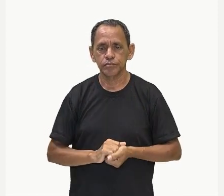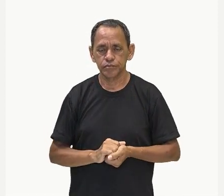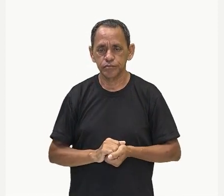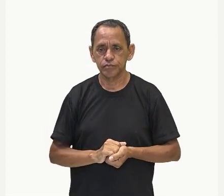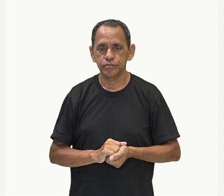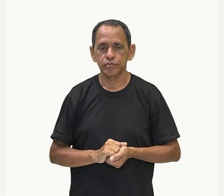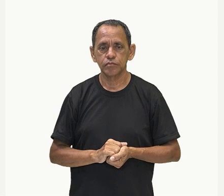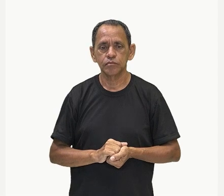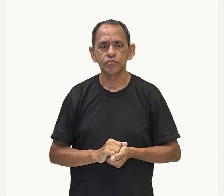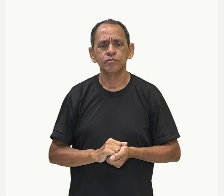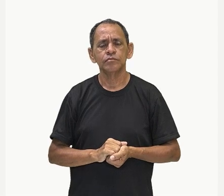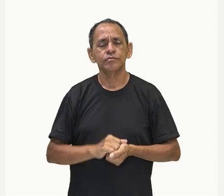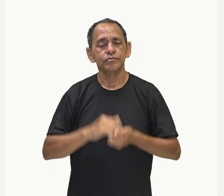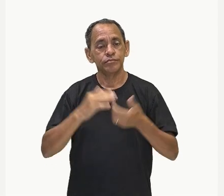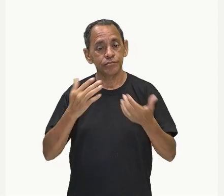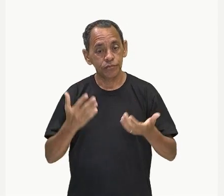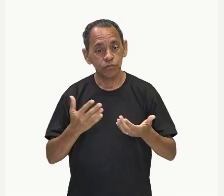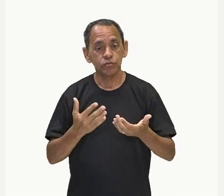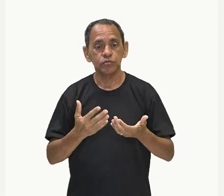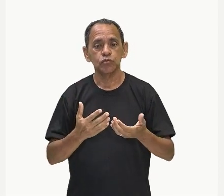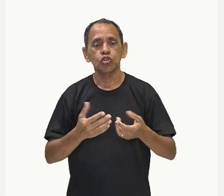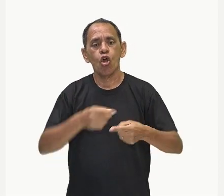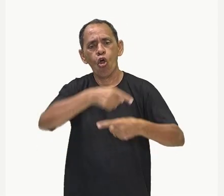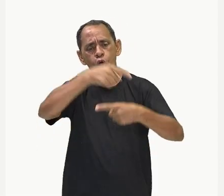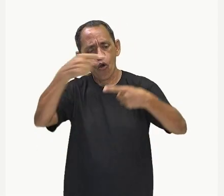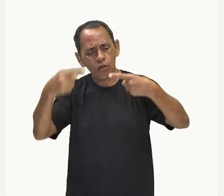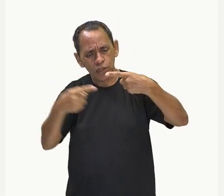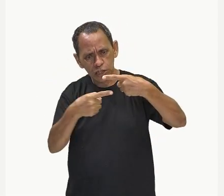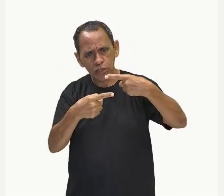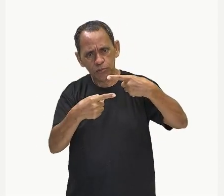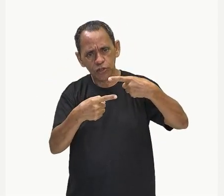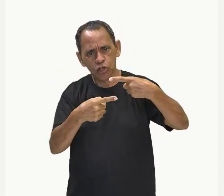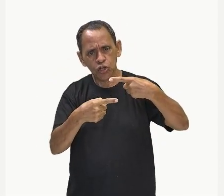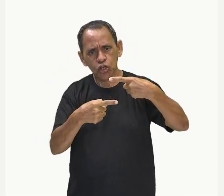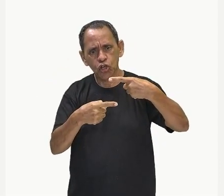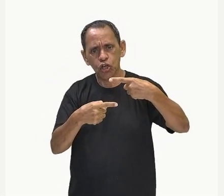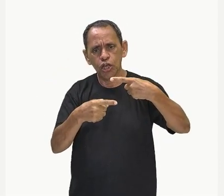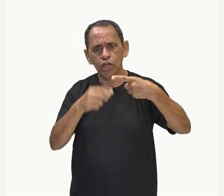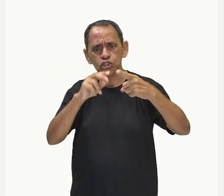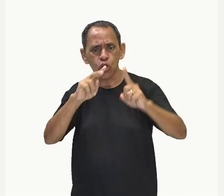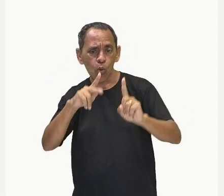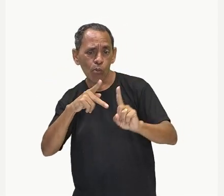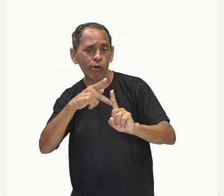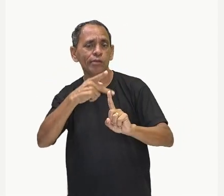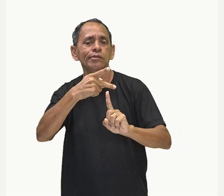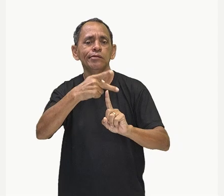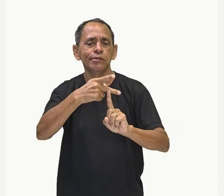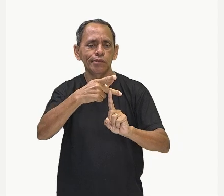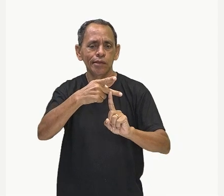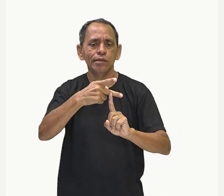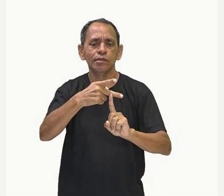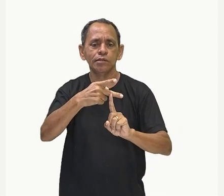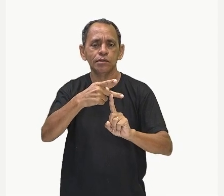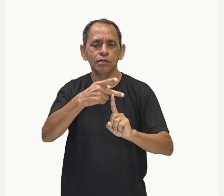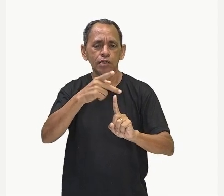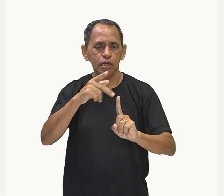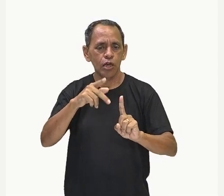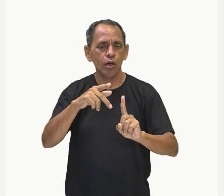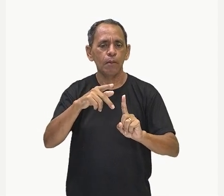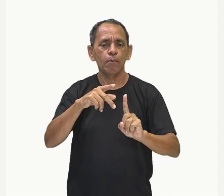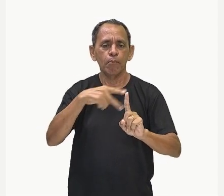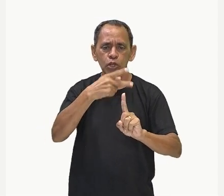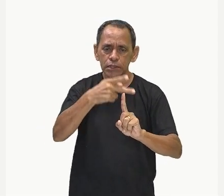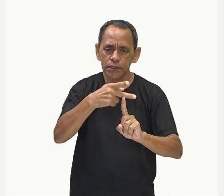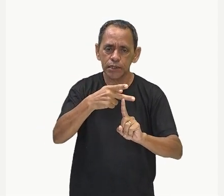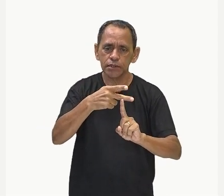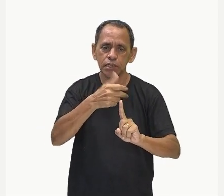os denominadores são potências de 10. Tudo bem?